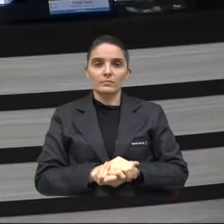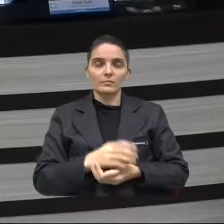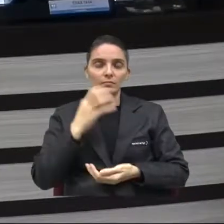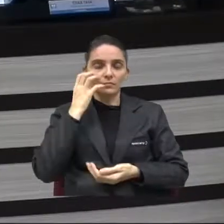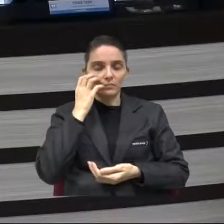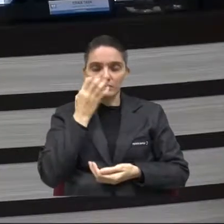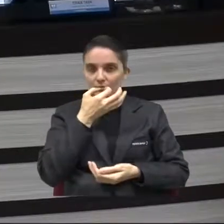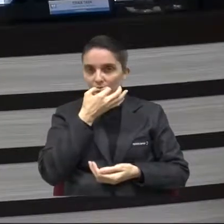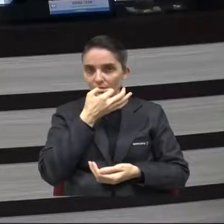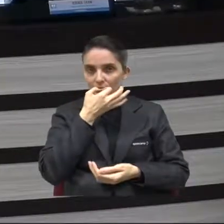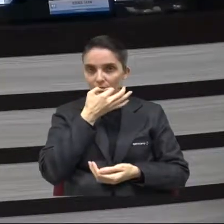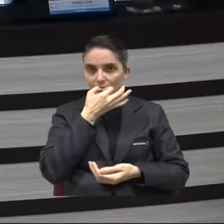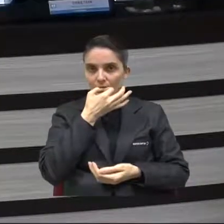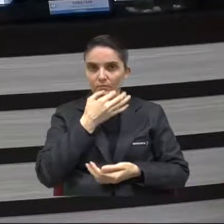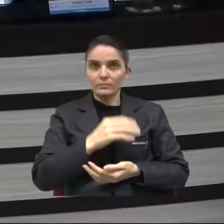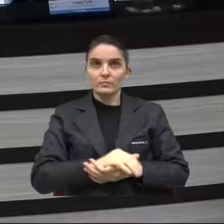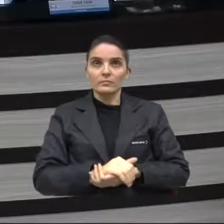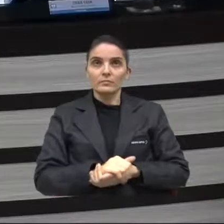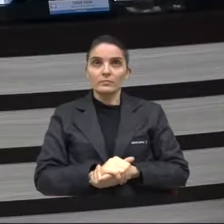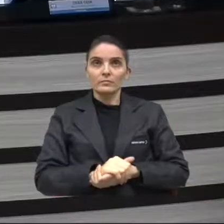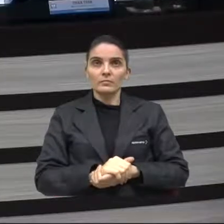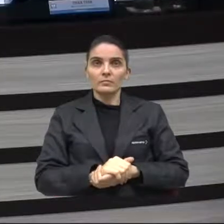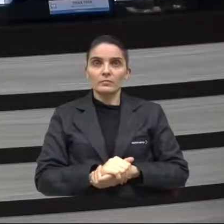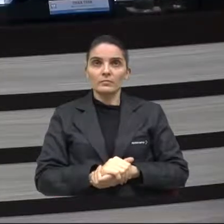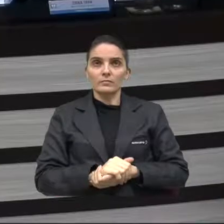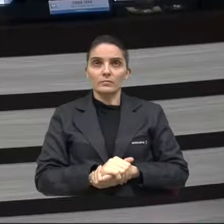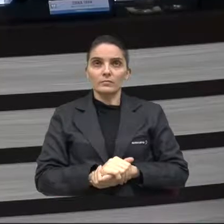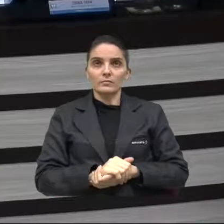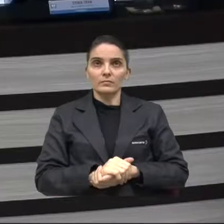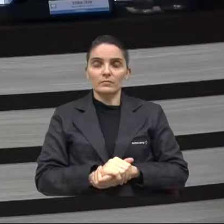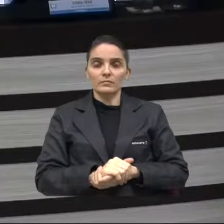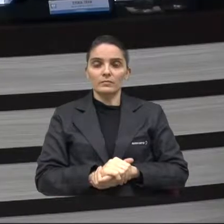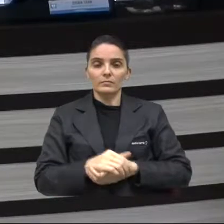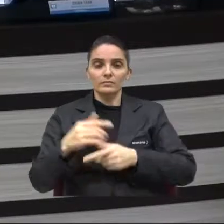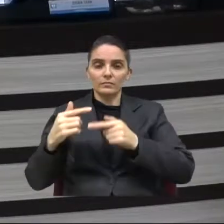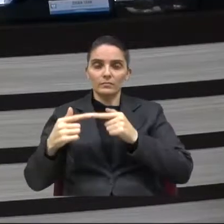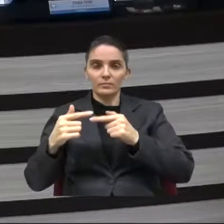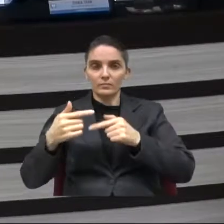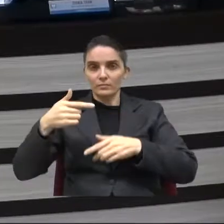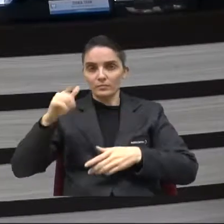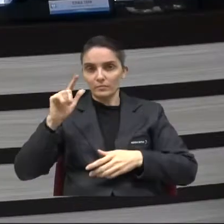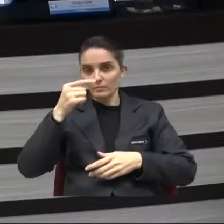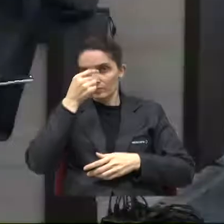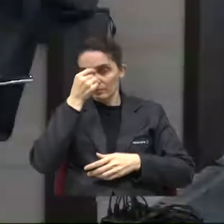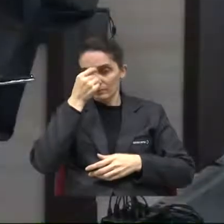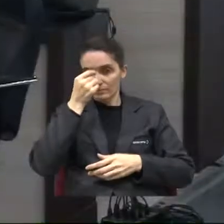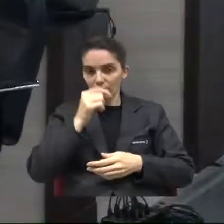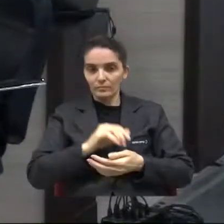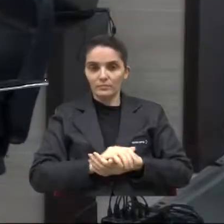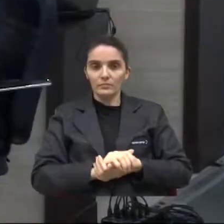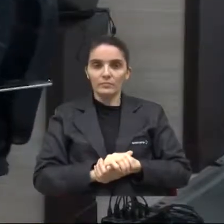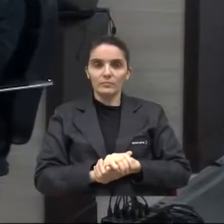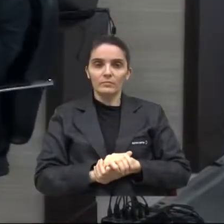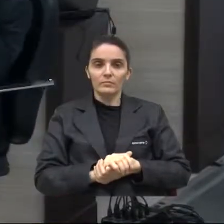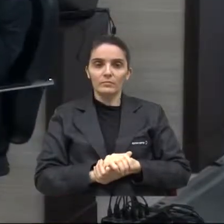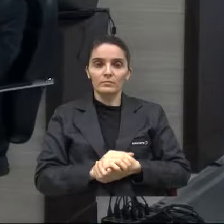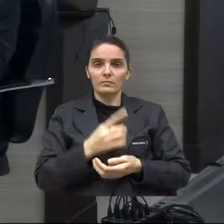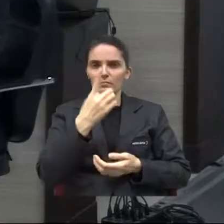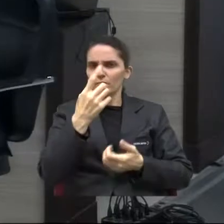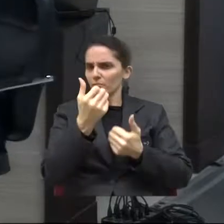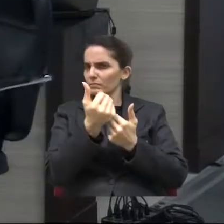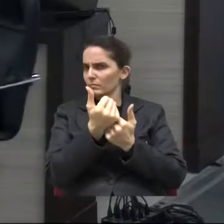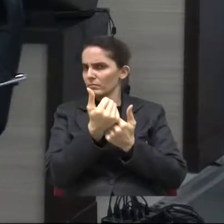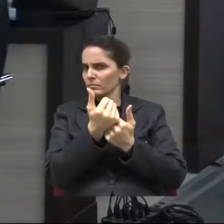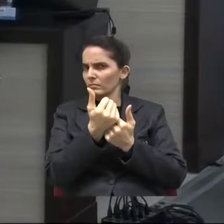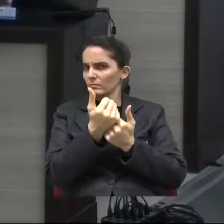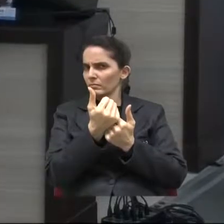vereador doutor Marcelo Rossi. Questão de ordem, presidente. Antes da discussão, uma questão de ordem do vereador Jorge Freitas. Não tem um substitutivo nesse projeto? Não,